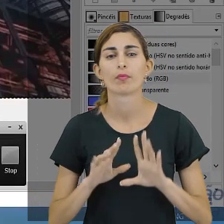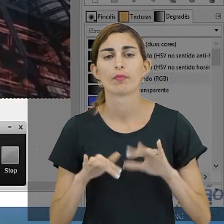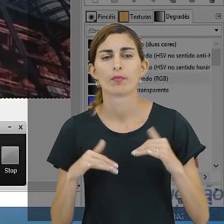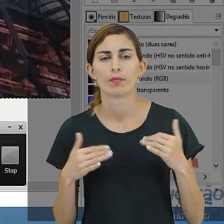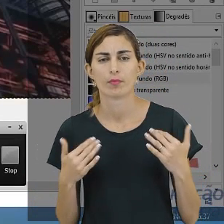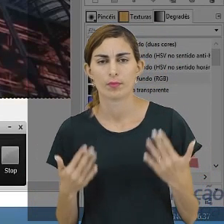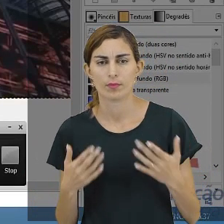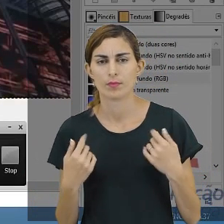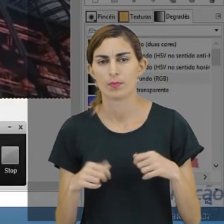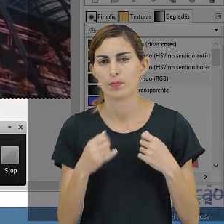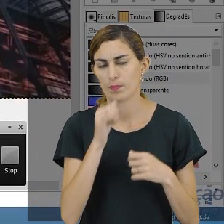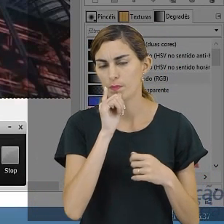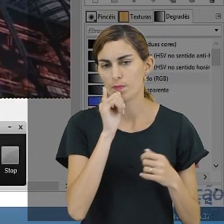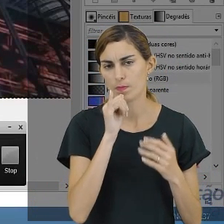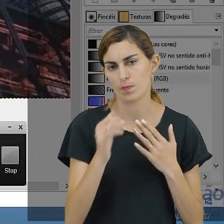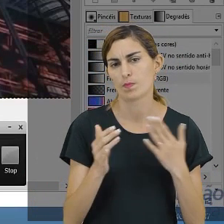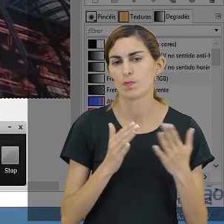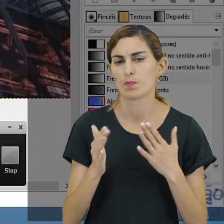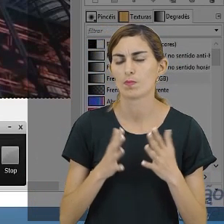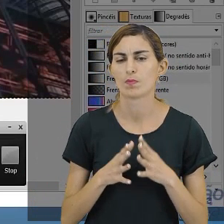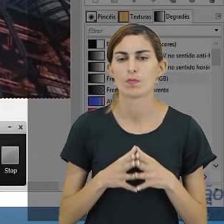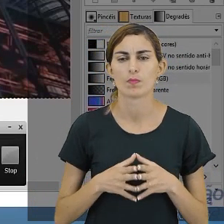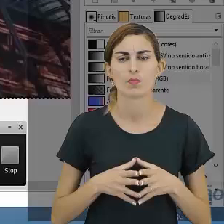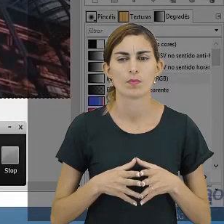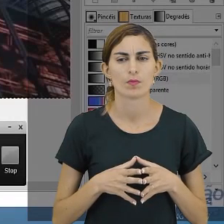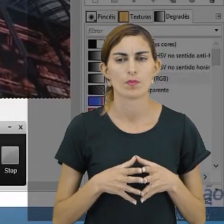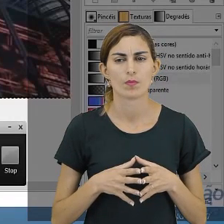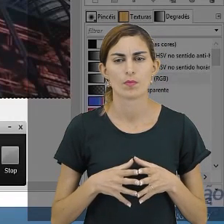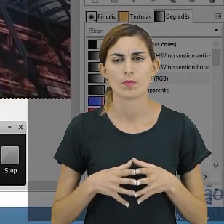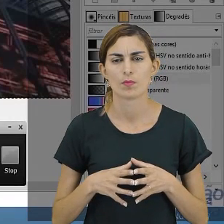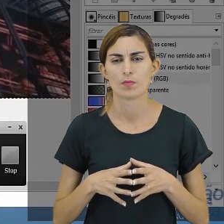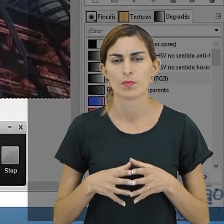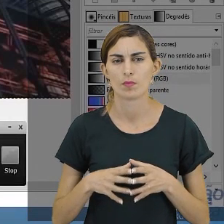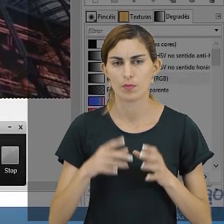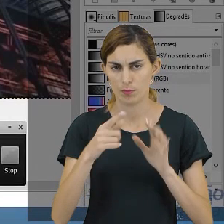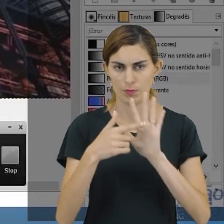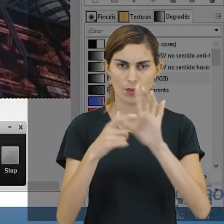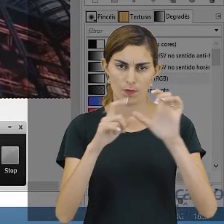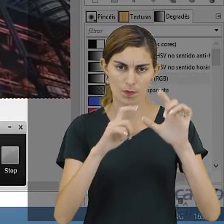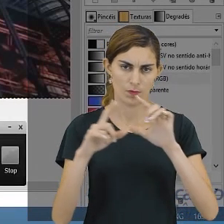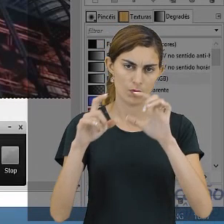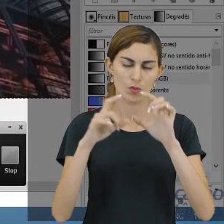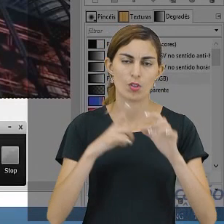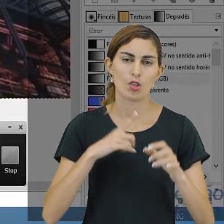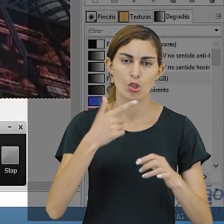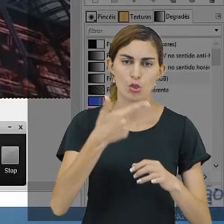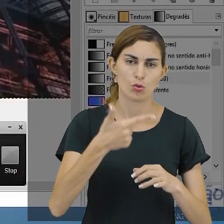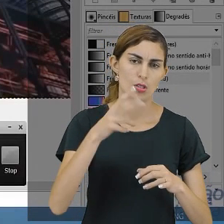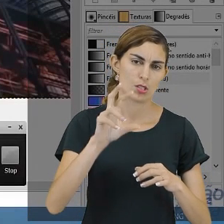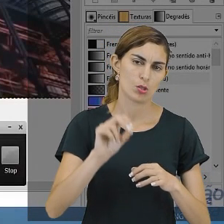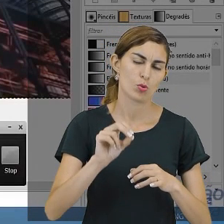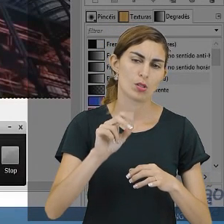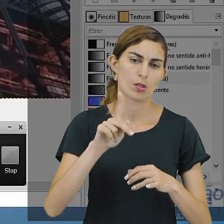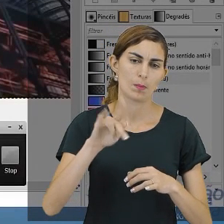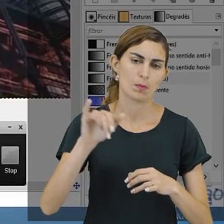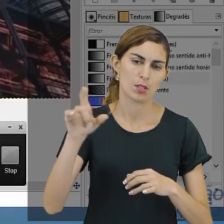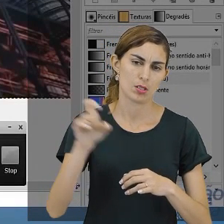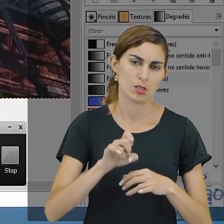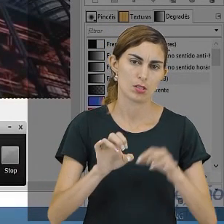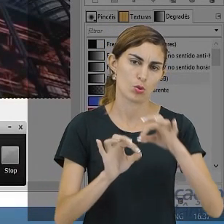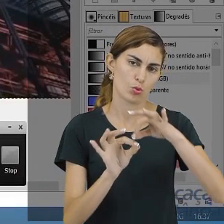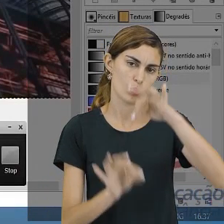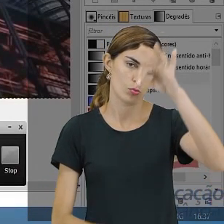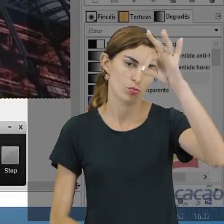Então eu tenho aqui, por exemplo, vamos redimensionar essa imagem para que ela fique com 250 pixels